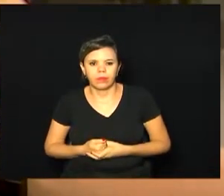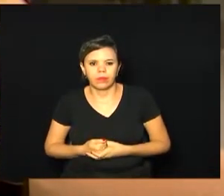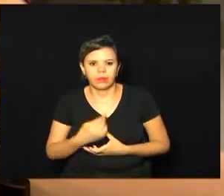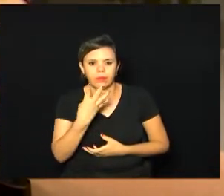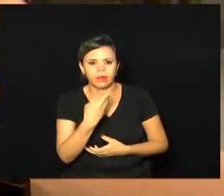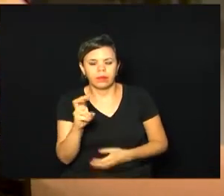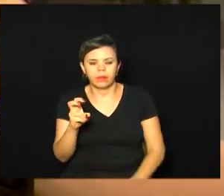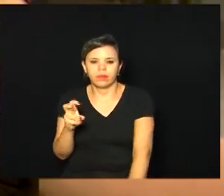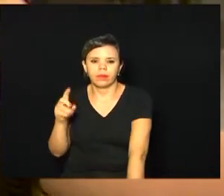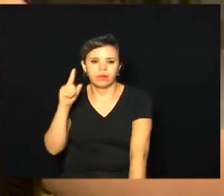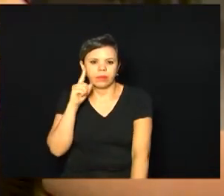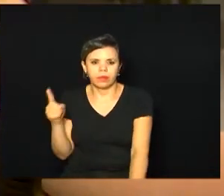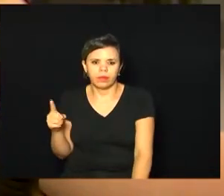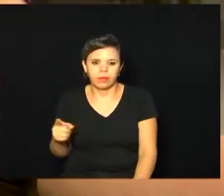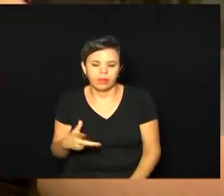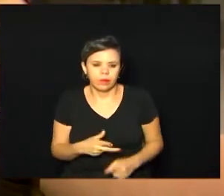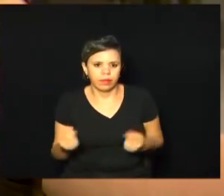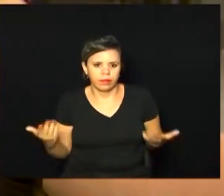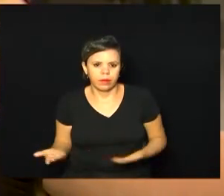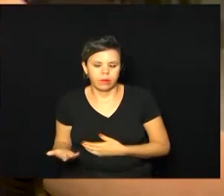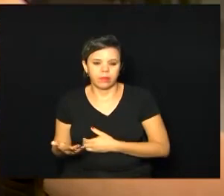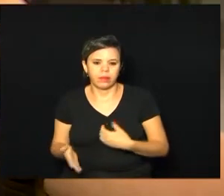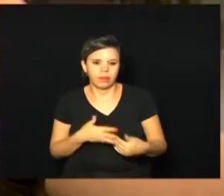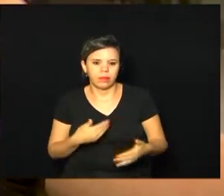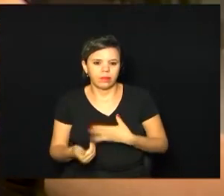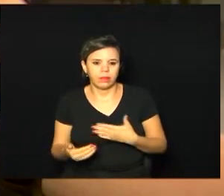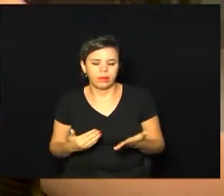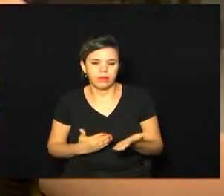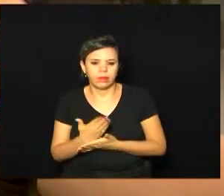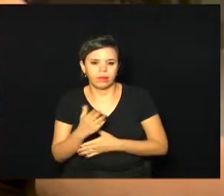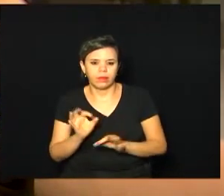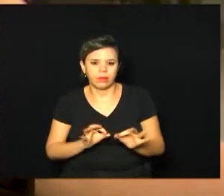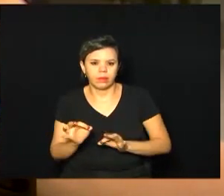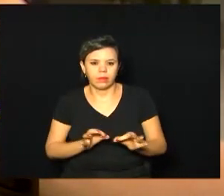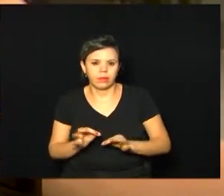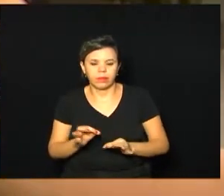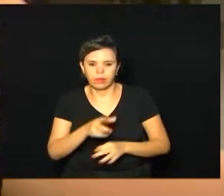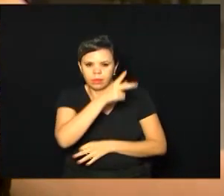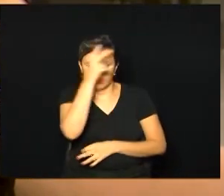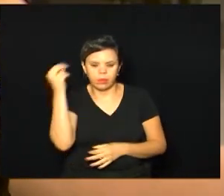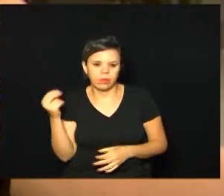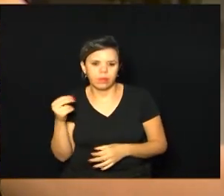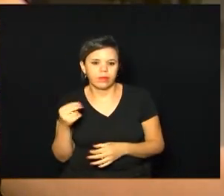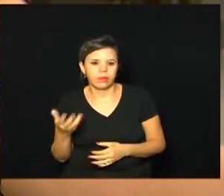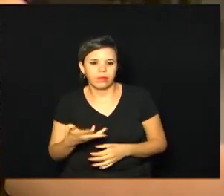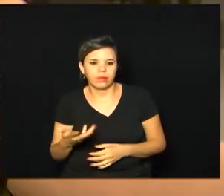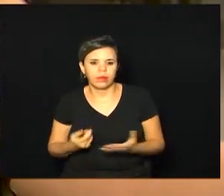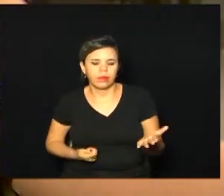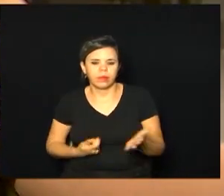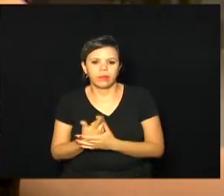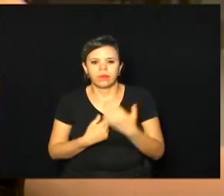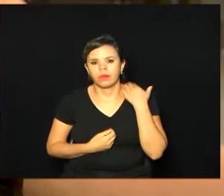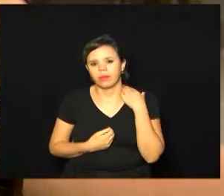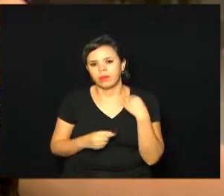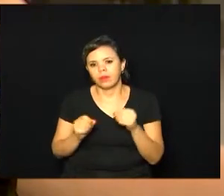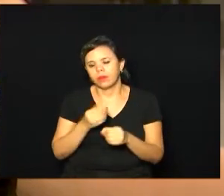dias automáticos para valer, já estar valendo, independente da sanção e a regulamentação pela prefeitura. Vai agilizar o pagamento,